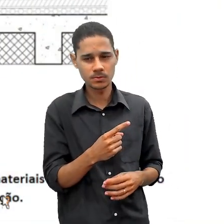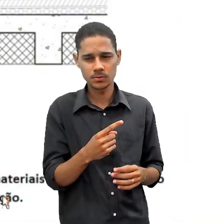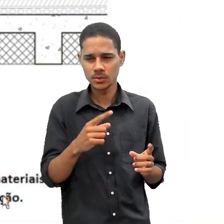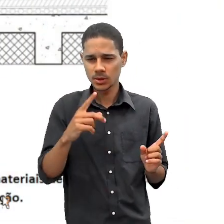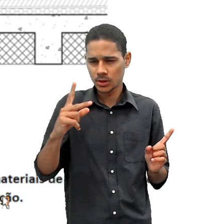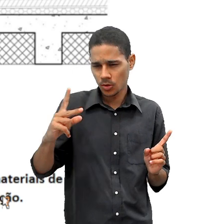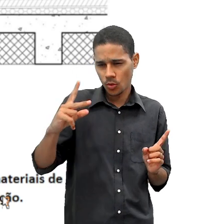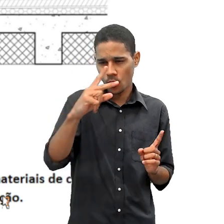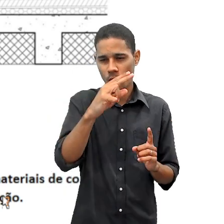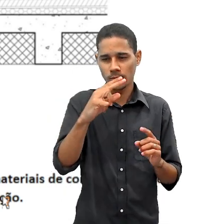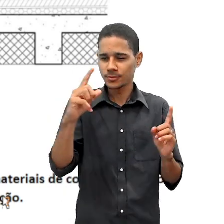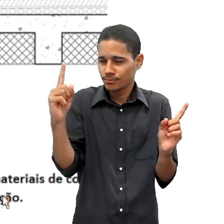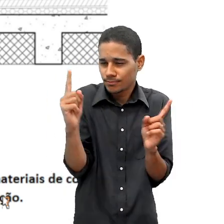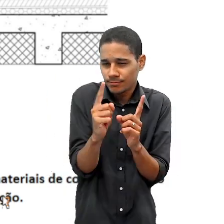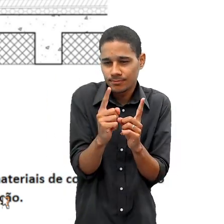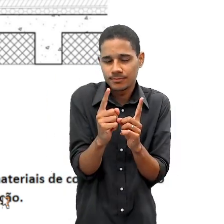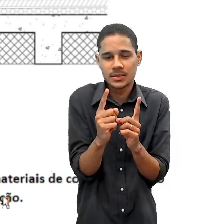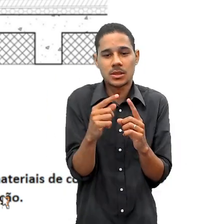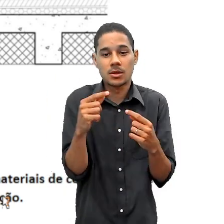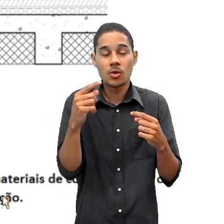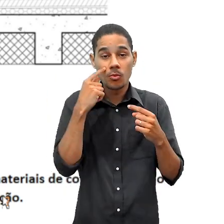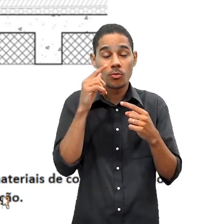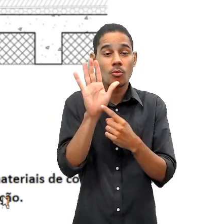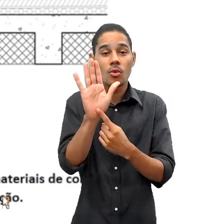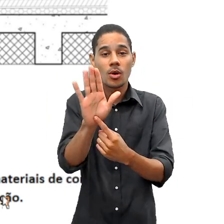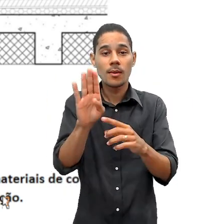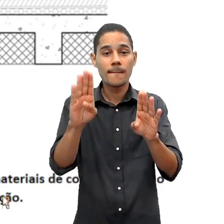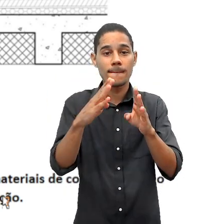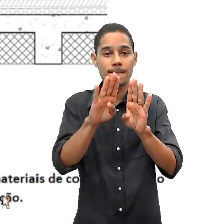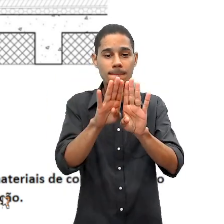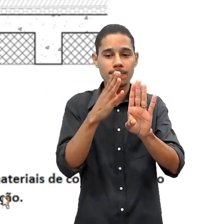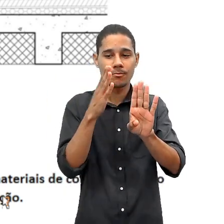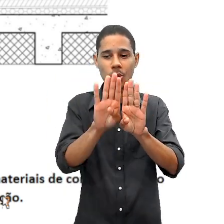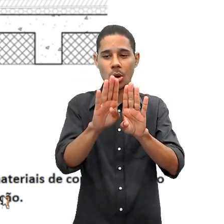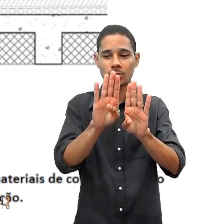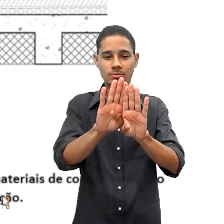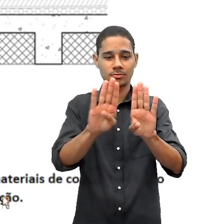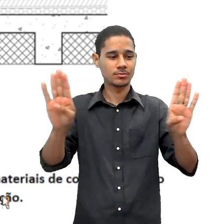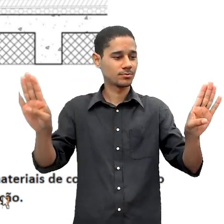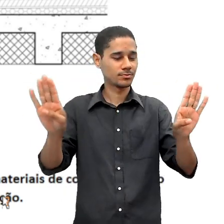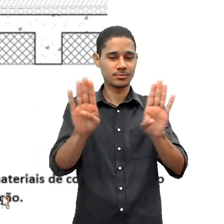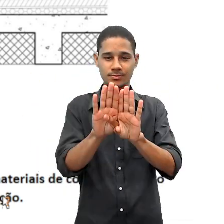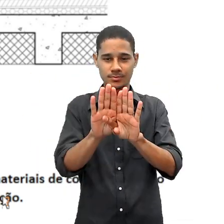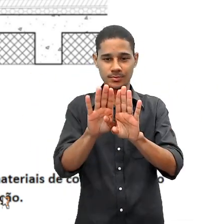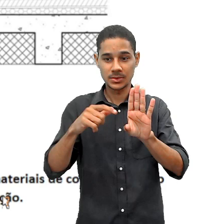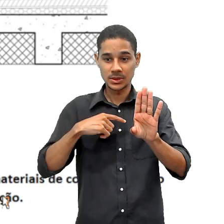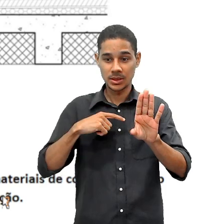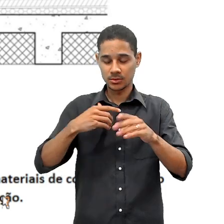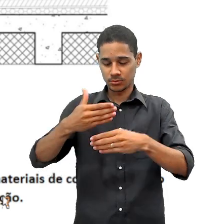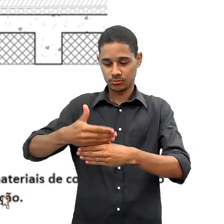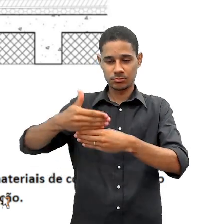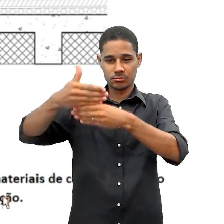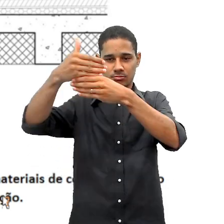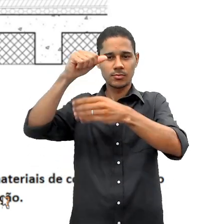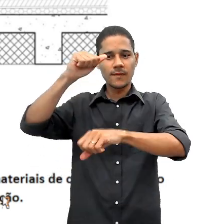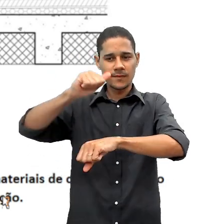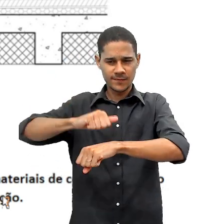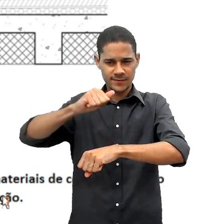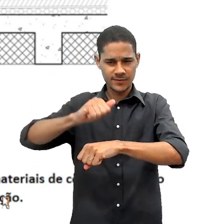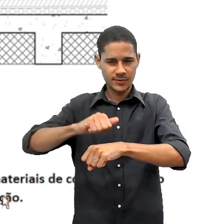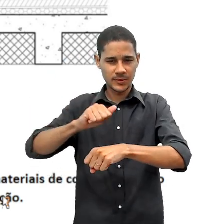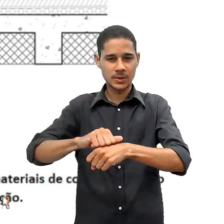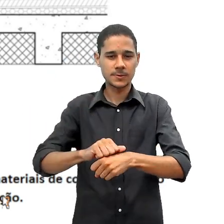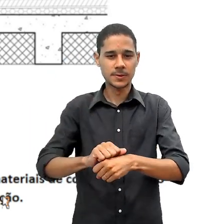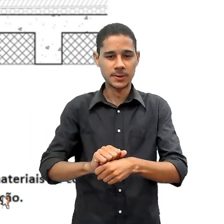de um corte mostrando uma porta de correr, né? Você tem uma estrutura de concreto, né? O trilho